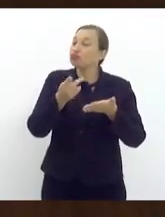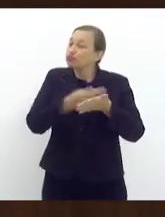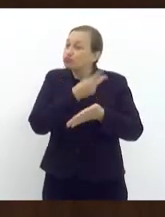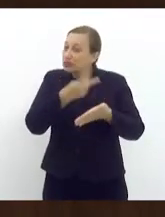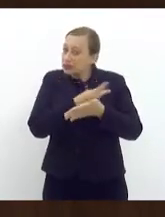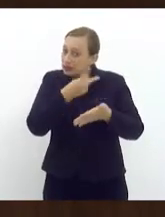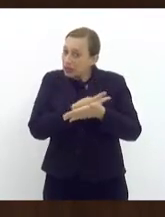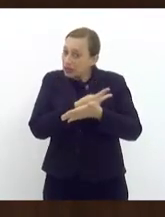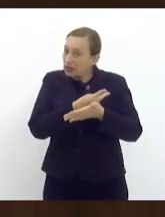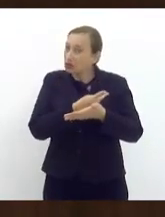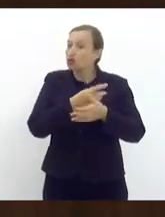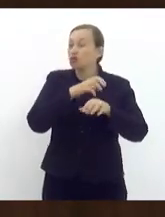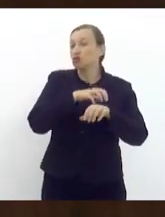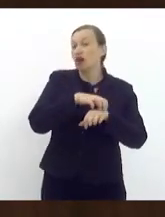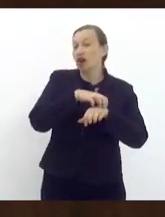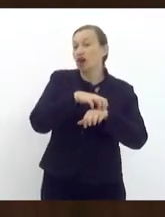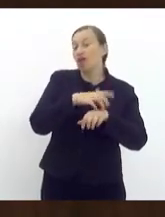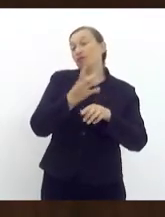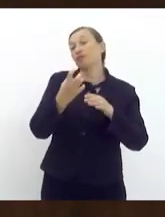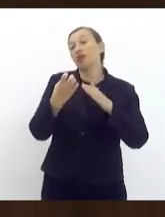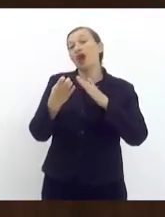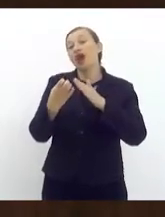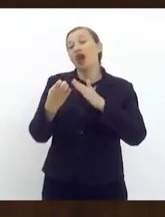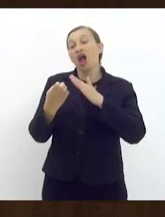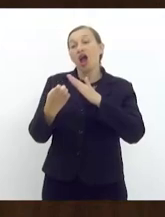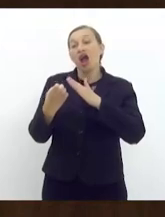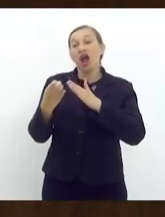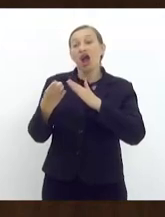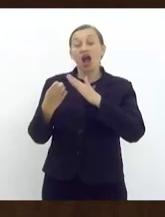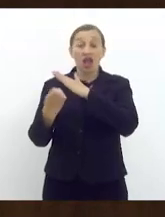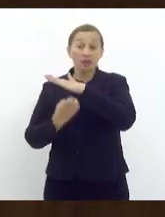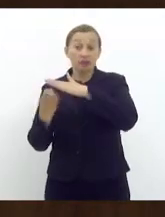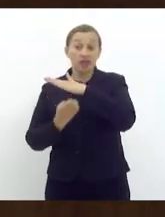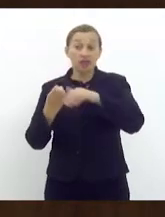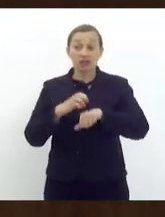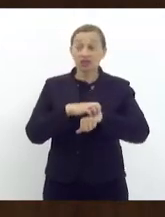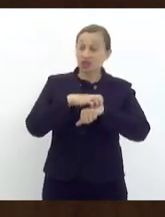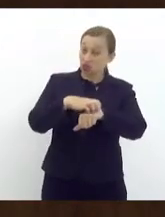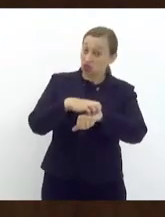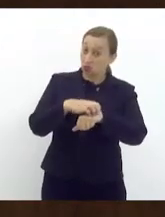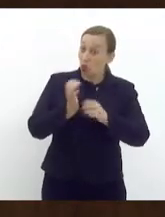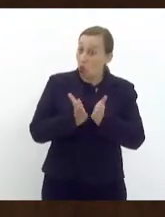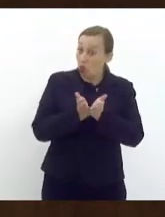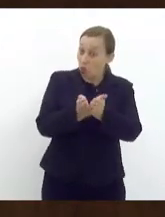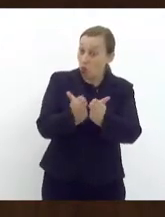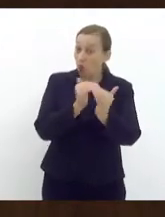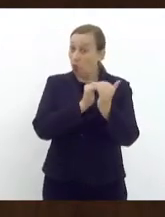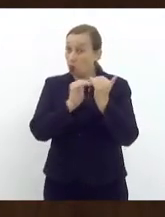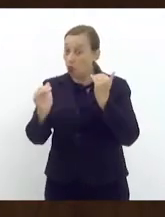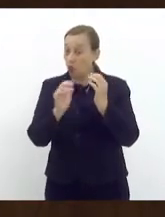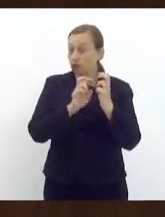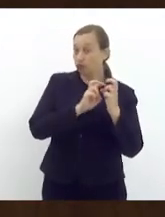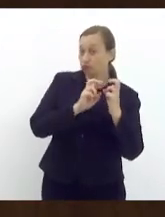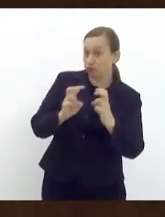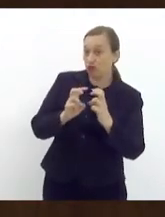Aquaviário, Metroviários e Ferroviários. Sabemos que temos abandono nas